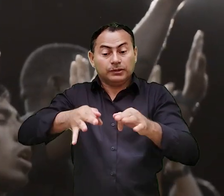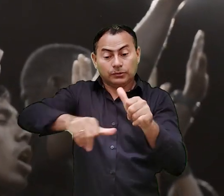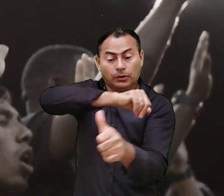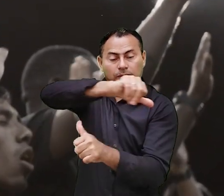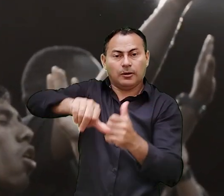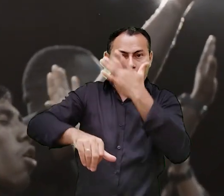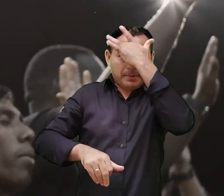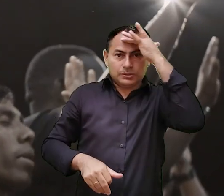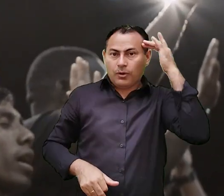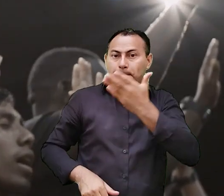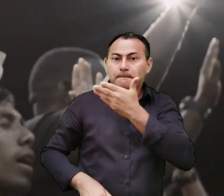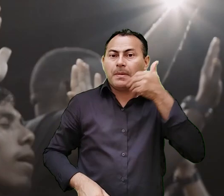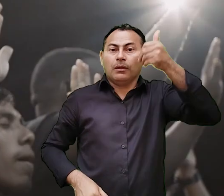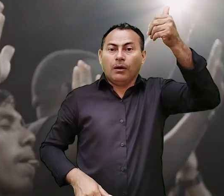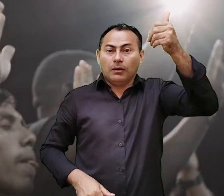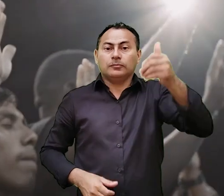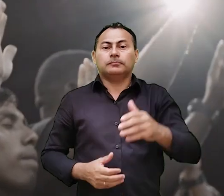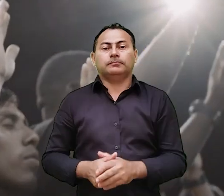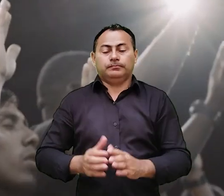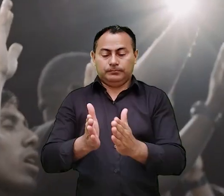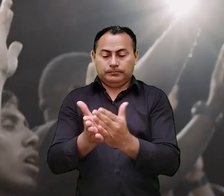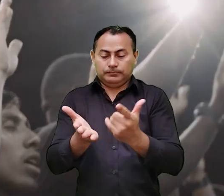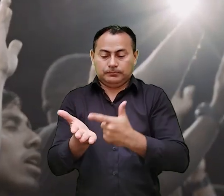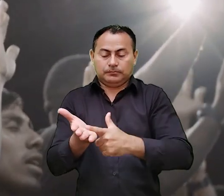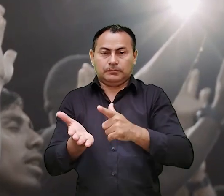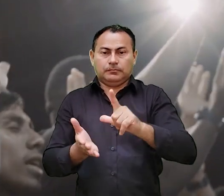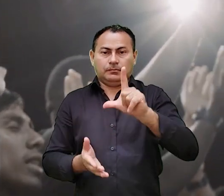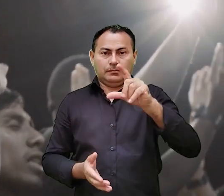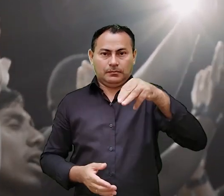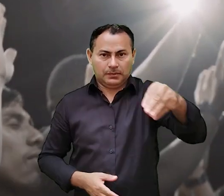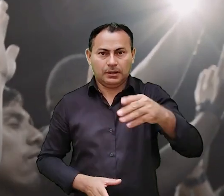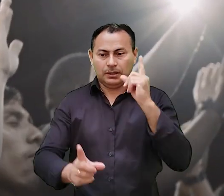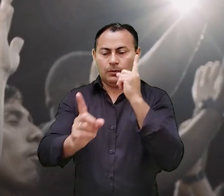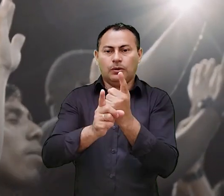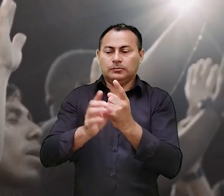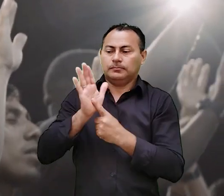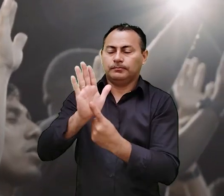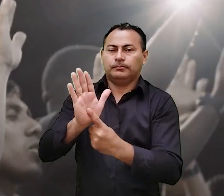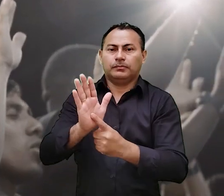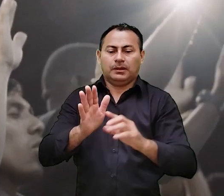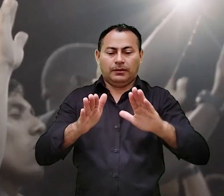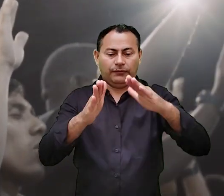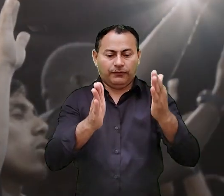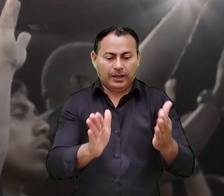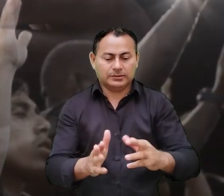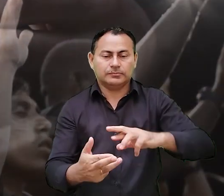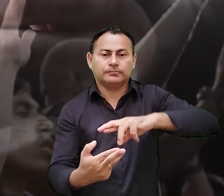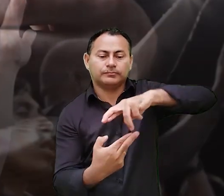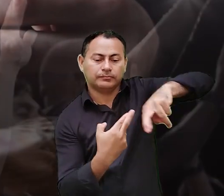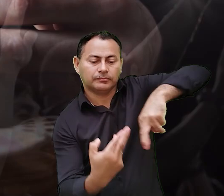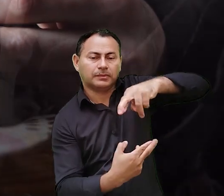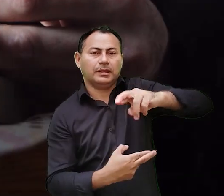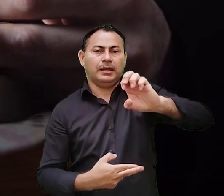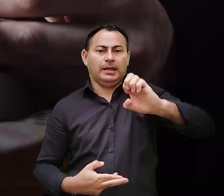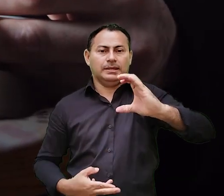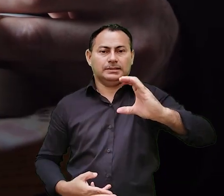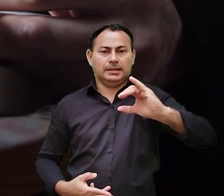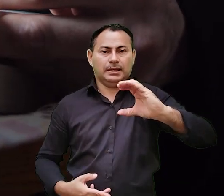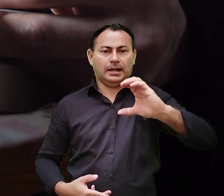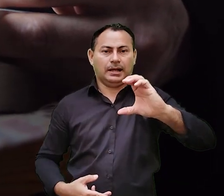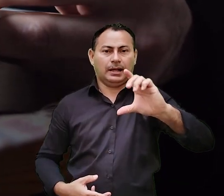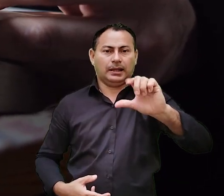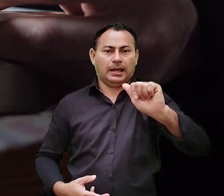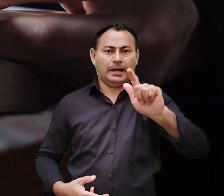no fim eles se tornassem um povo melhor. No livro de Lamentações você encontra a ilustração do vaso reciclado.